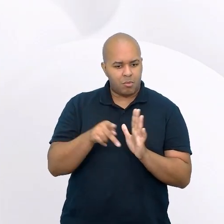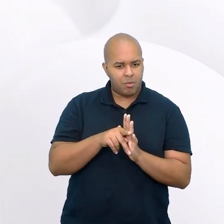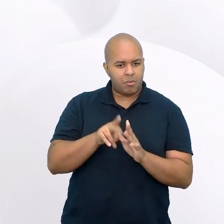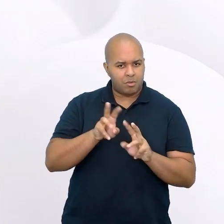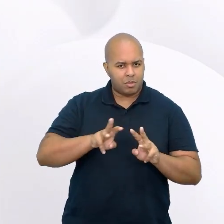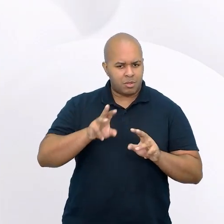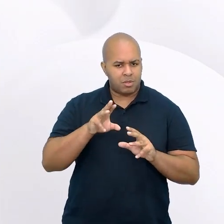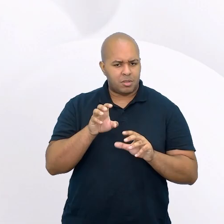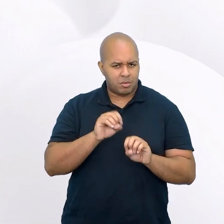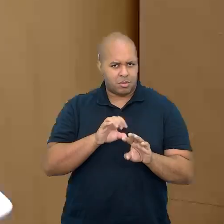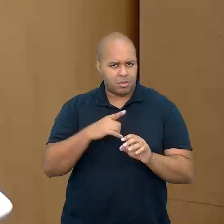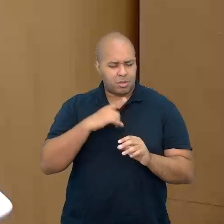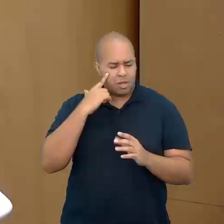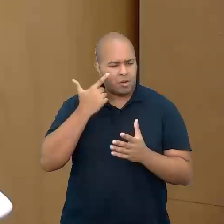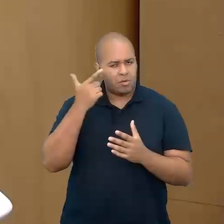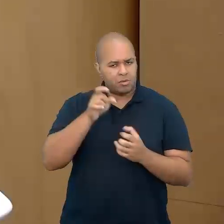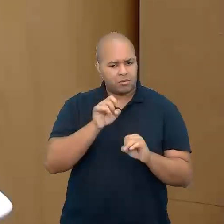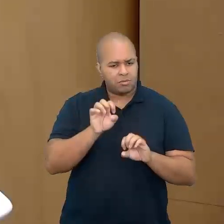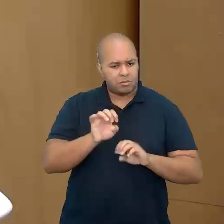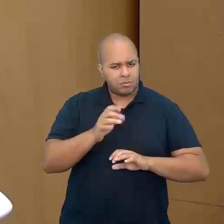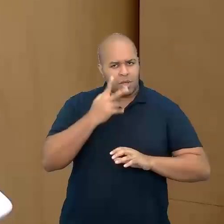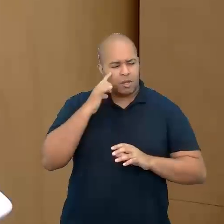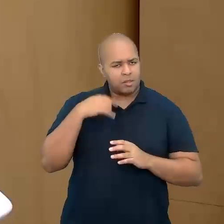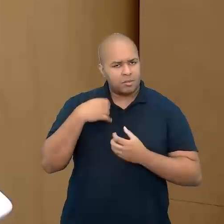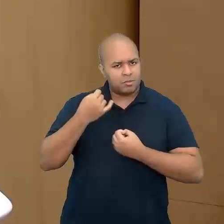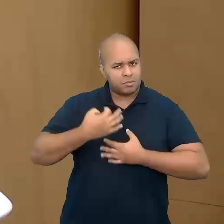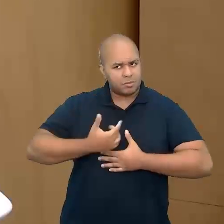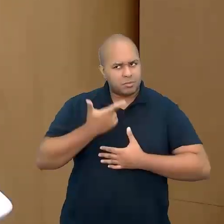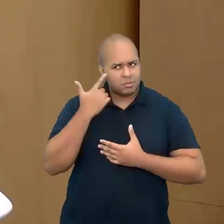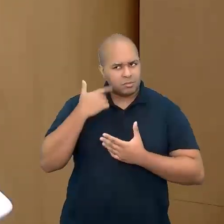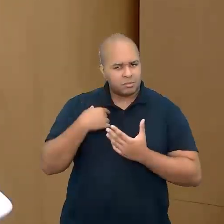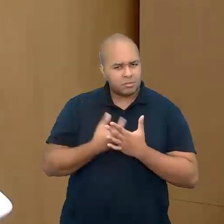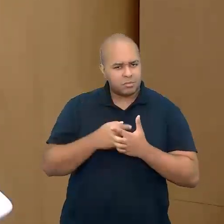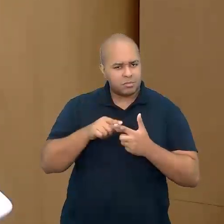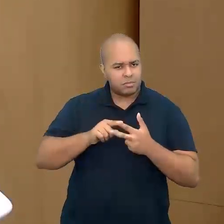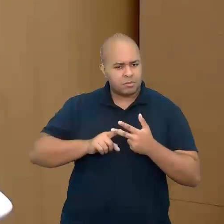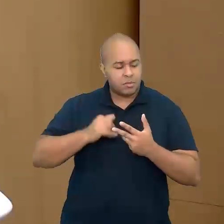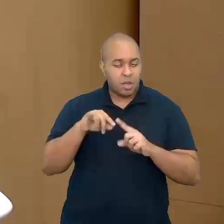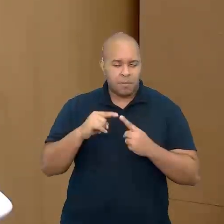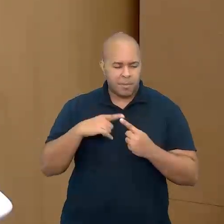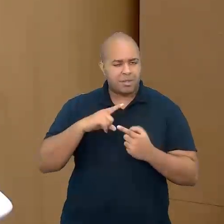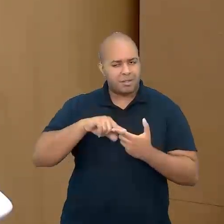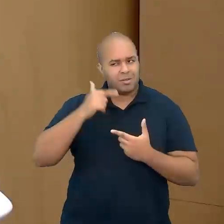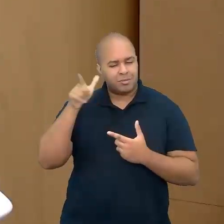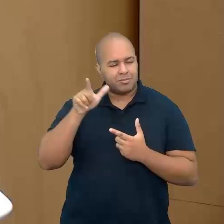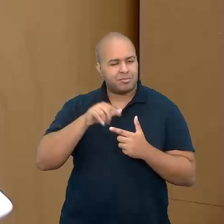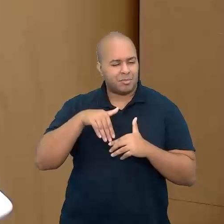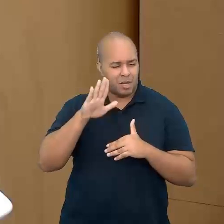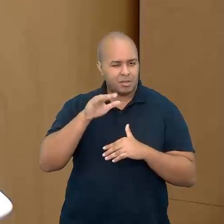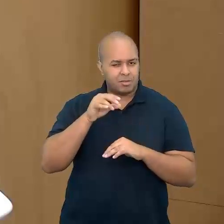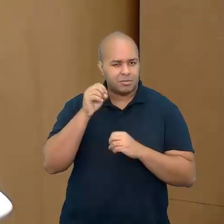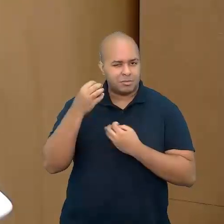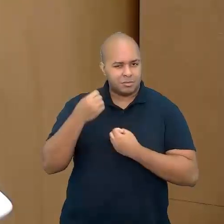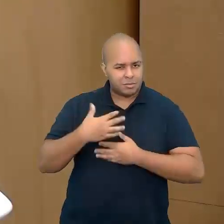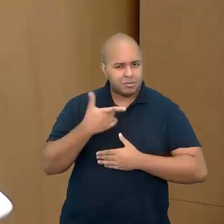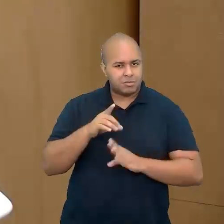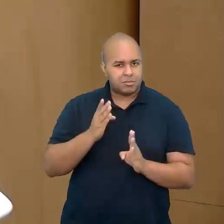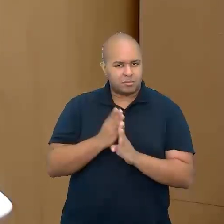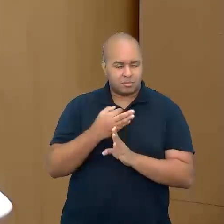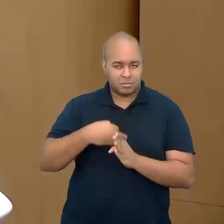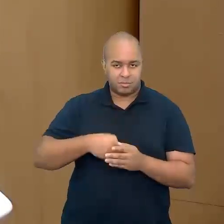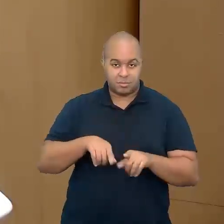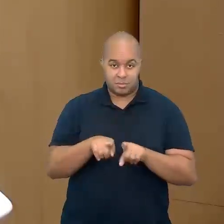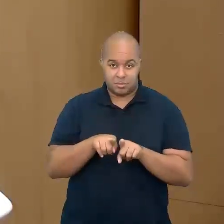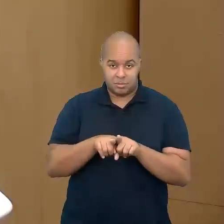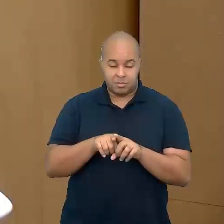site da educação tem outras informações né acho que a gente destaca esses dois pontos aqui mas tem outras informações que podem ser consultadas também né